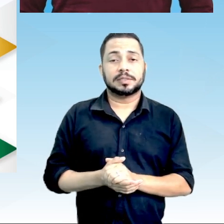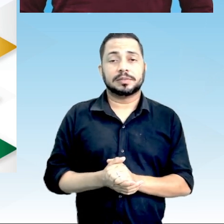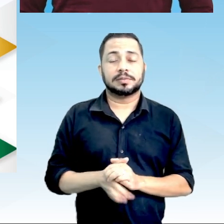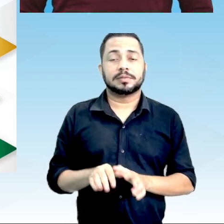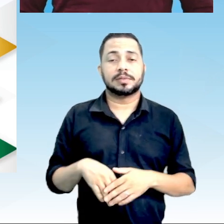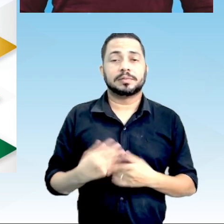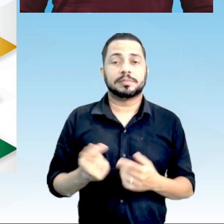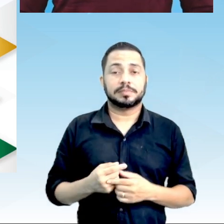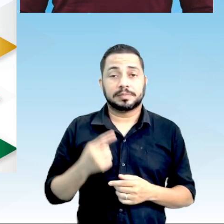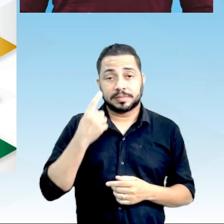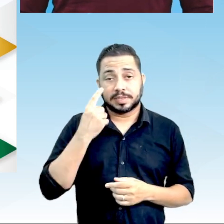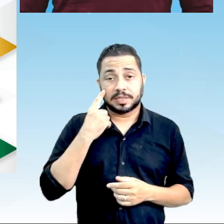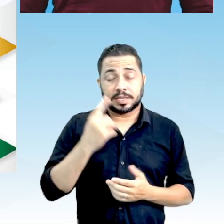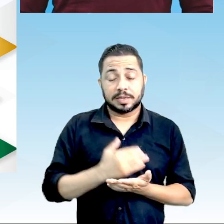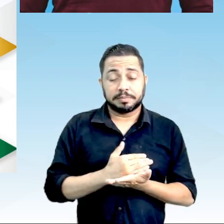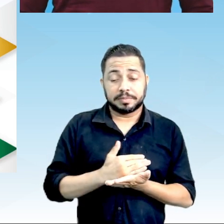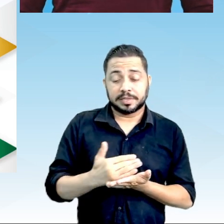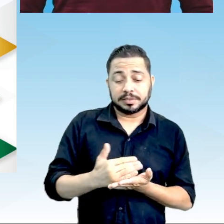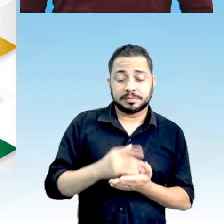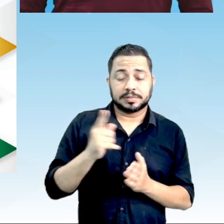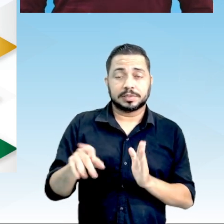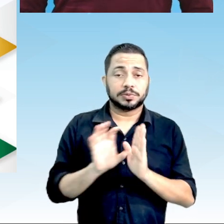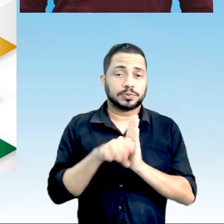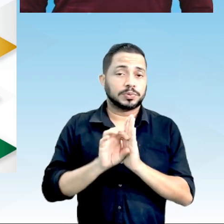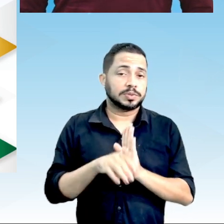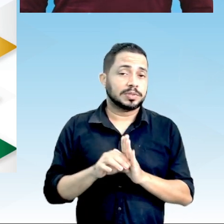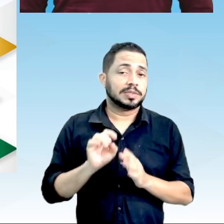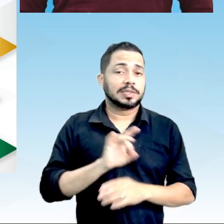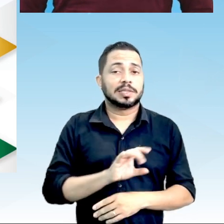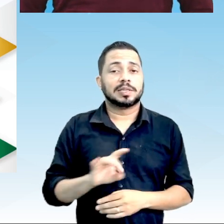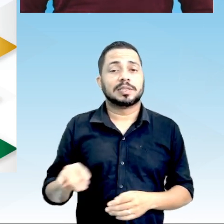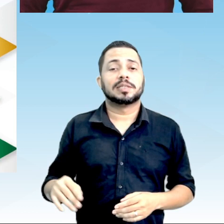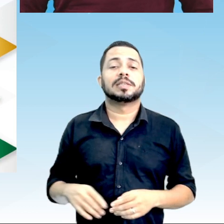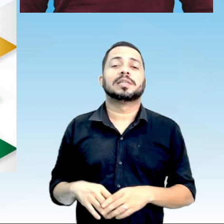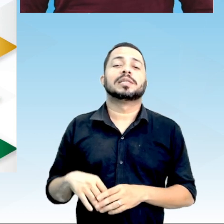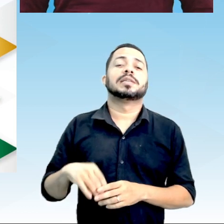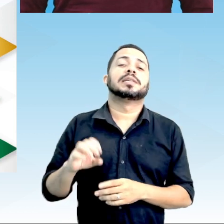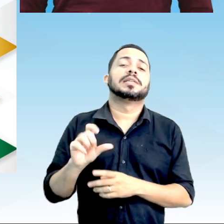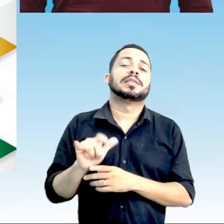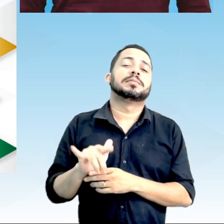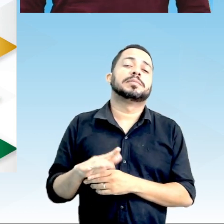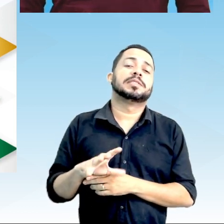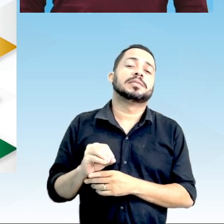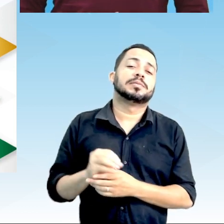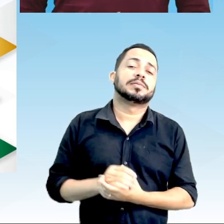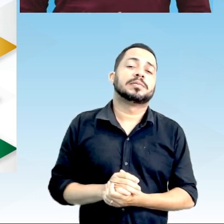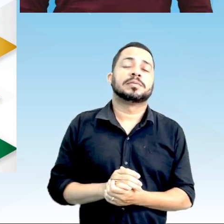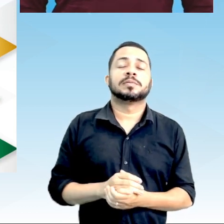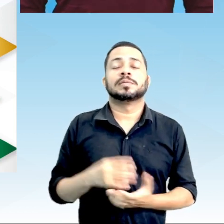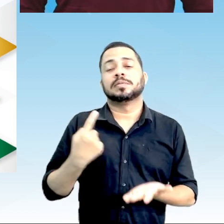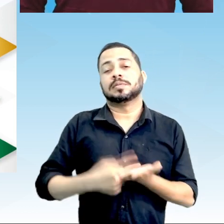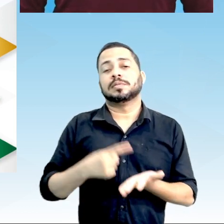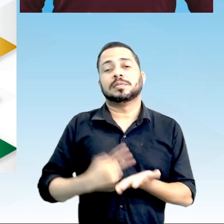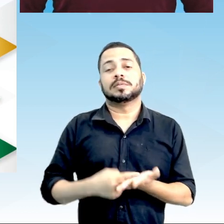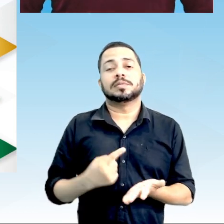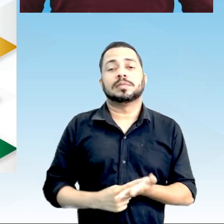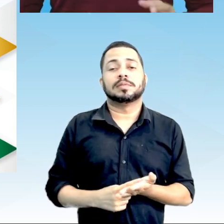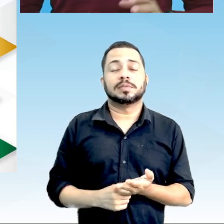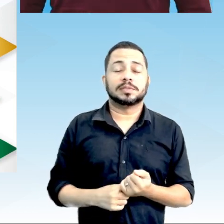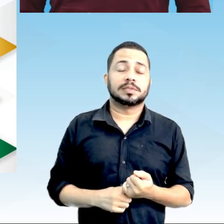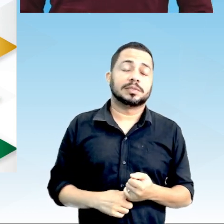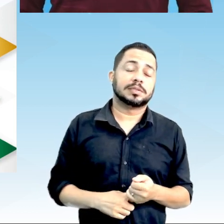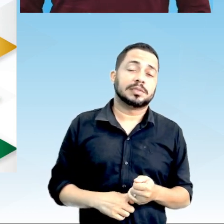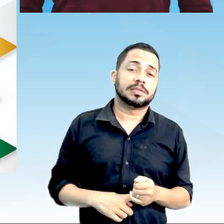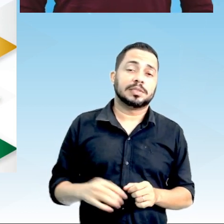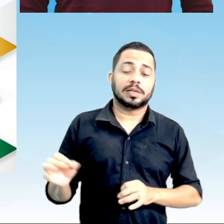presta bem atenção. A partir desse conceito, cada elemento que compõe uma sequência é denominado em termo.